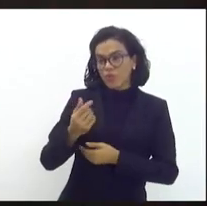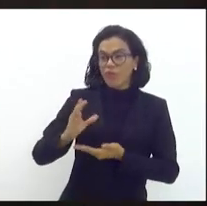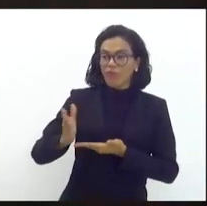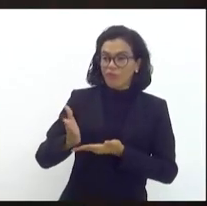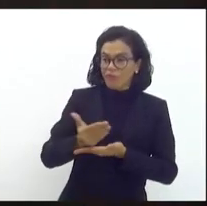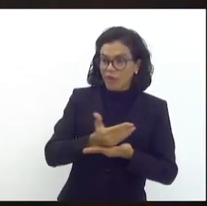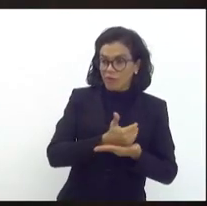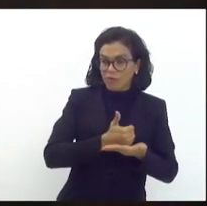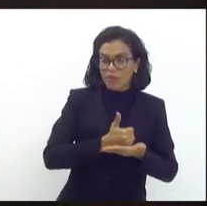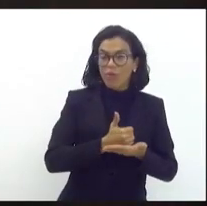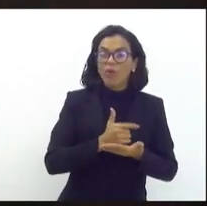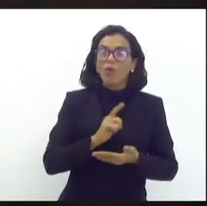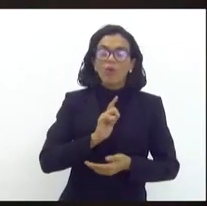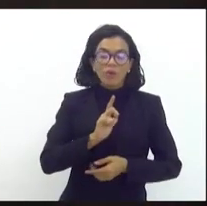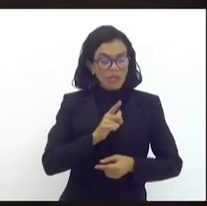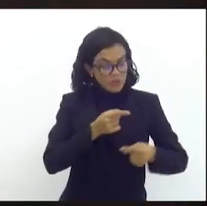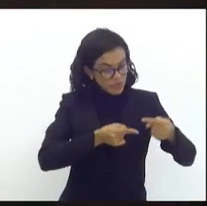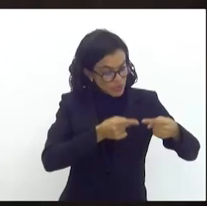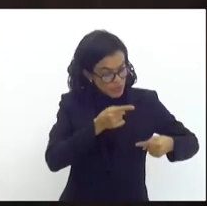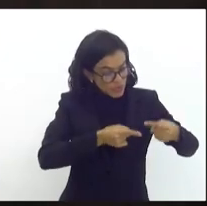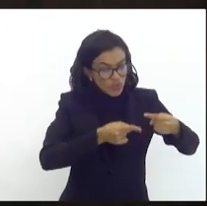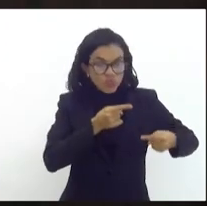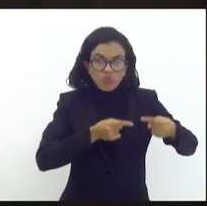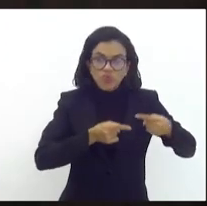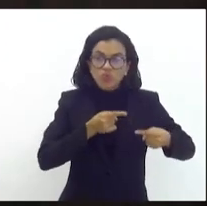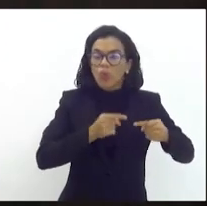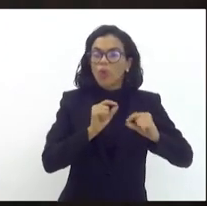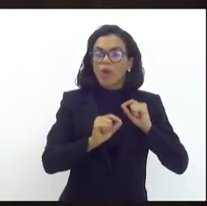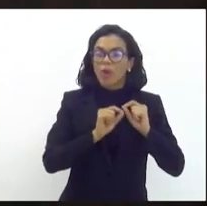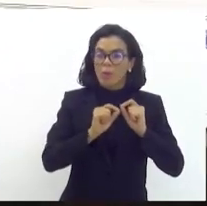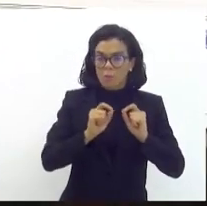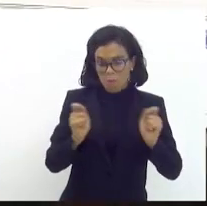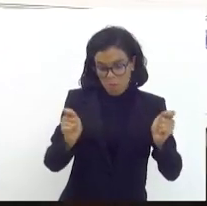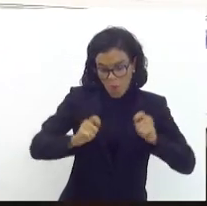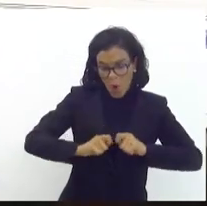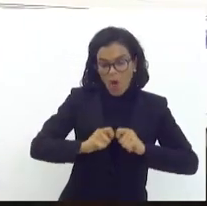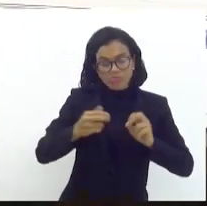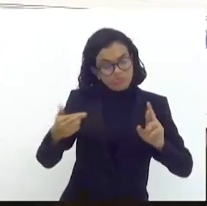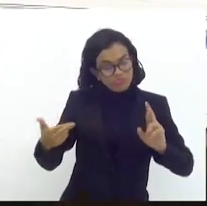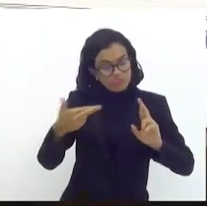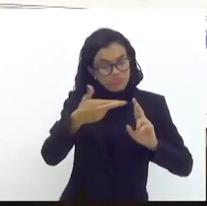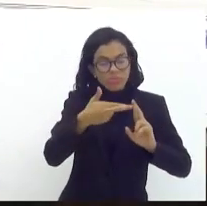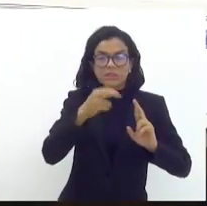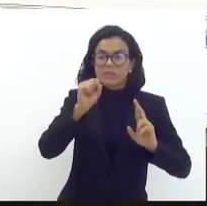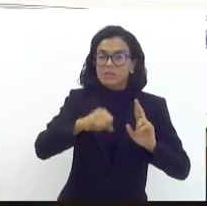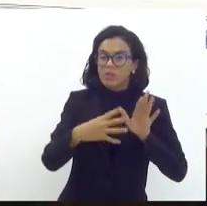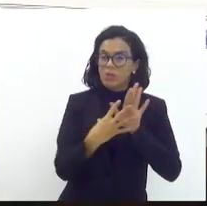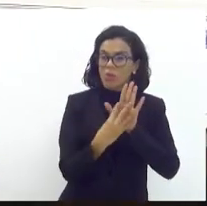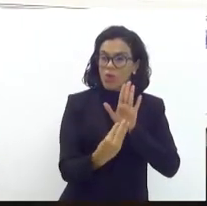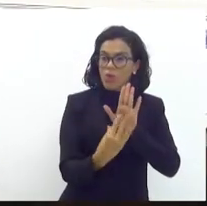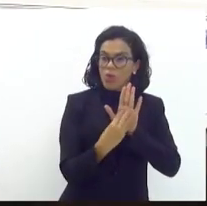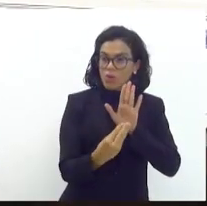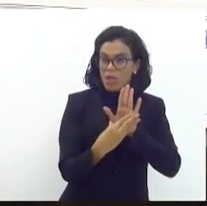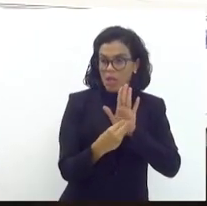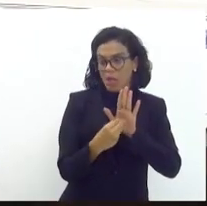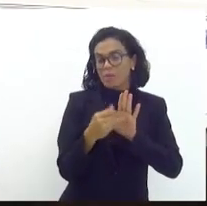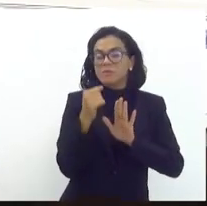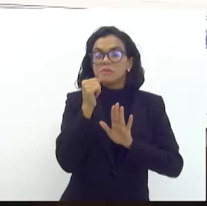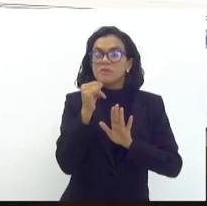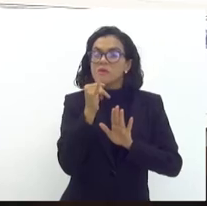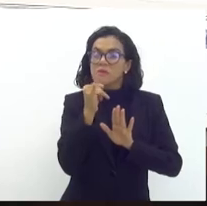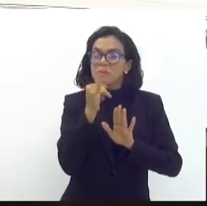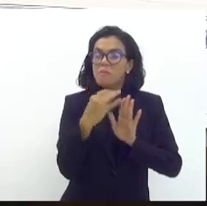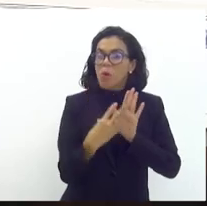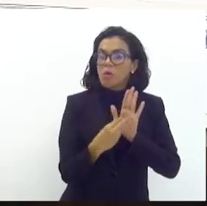o que se tem de discussão ela pode se tornar o absoluta um modelo Se você pegar outras economias